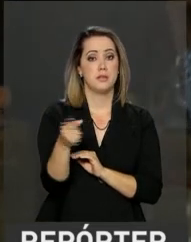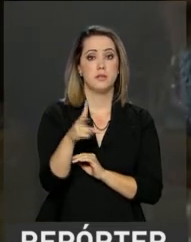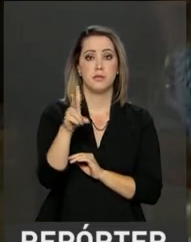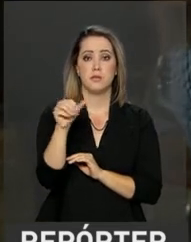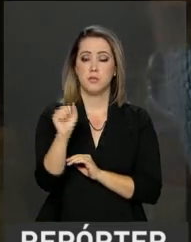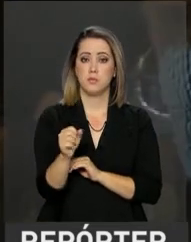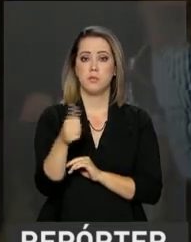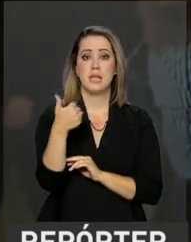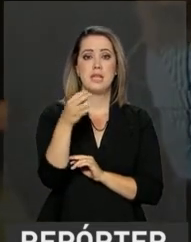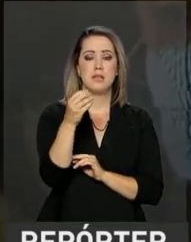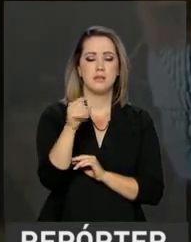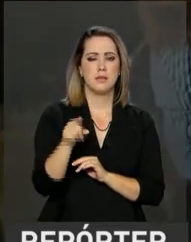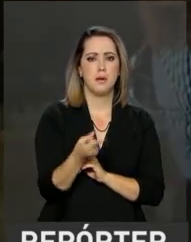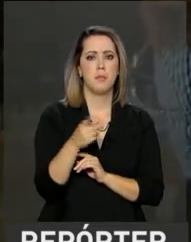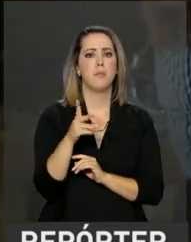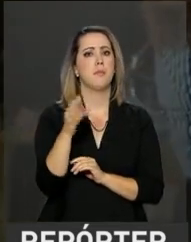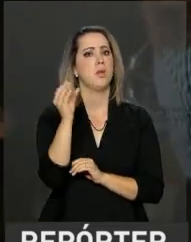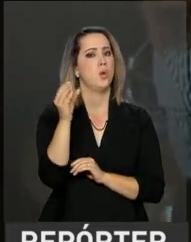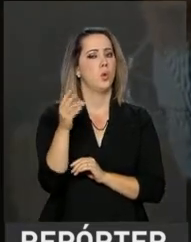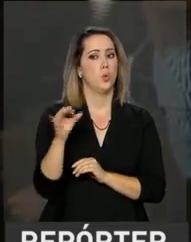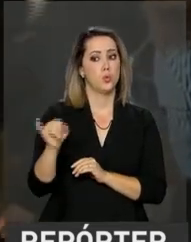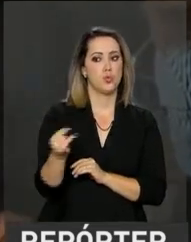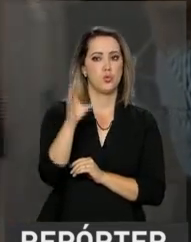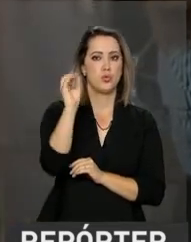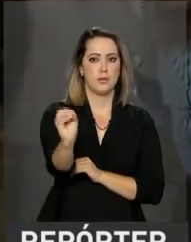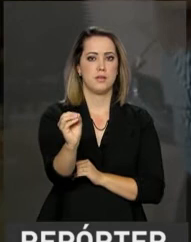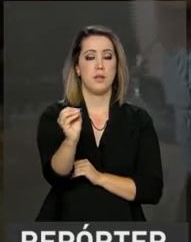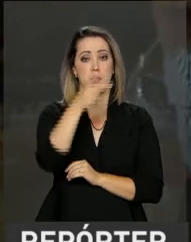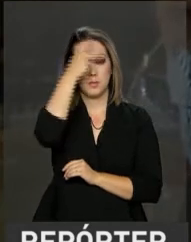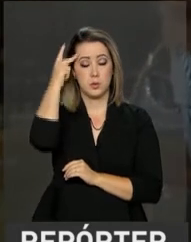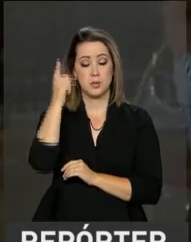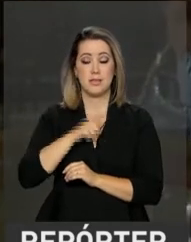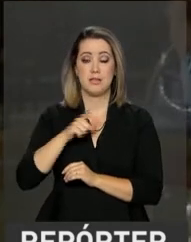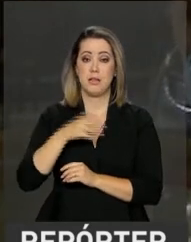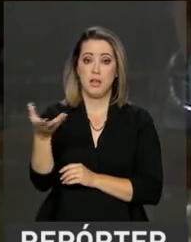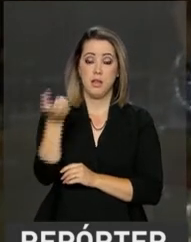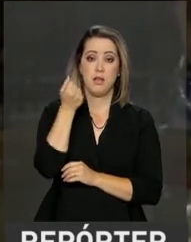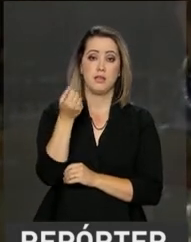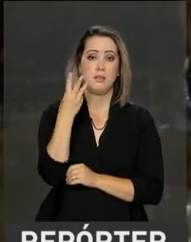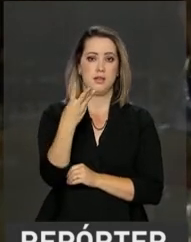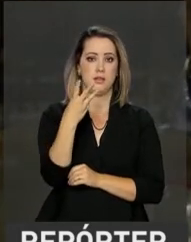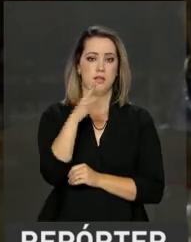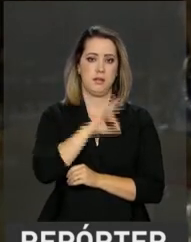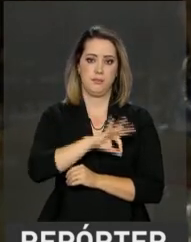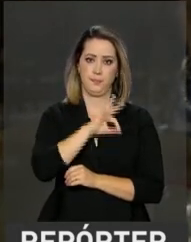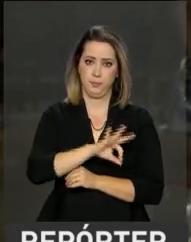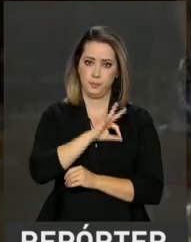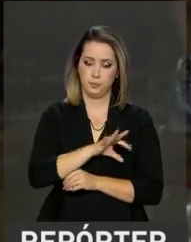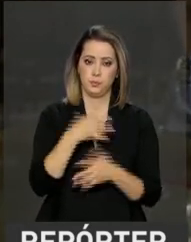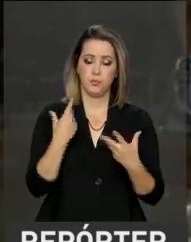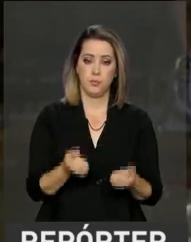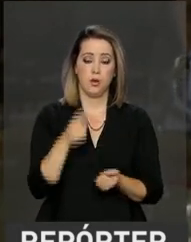das quais 100 mil a juro zero para estudantes com renda mensal per capita de até três salários mínimos